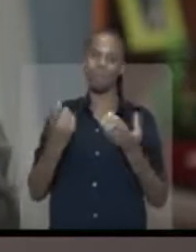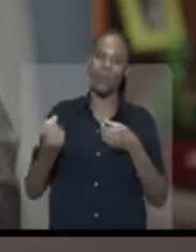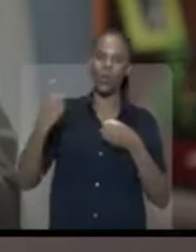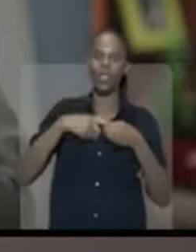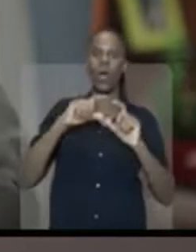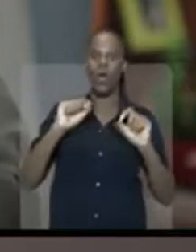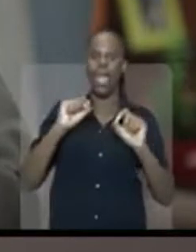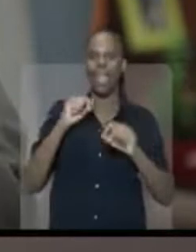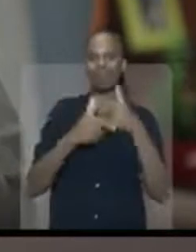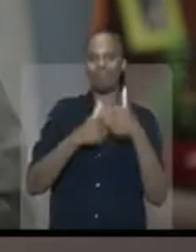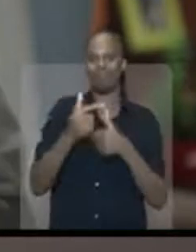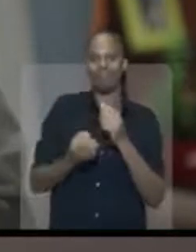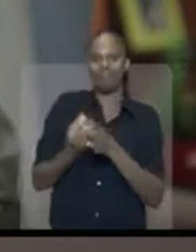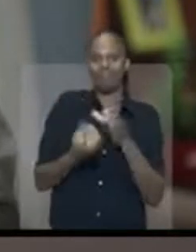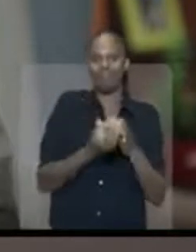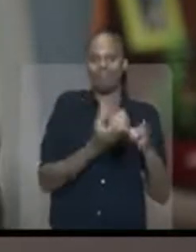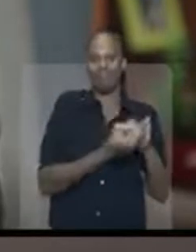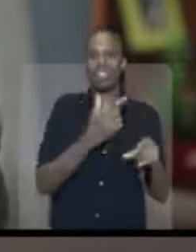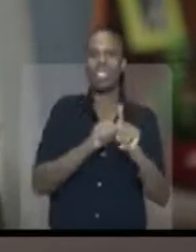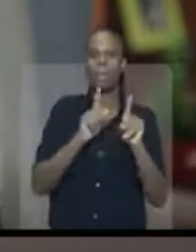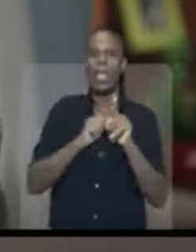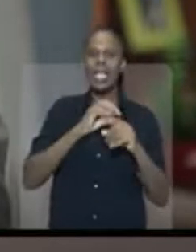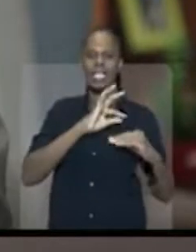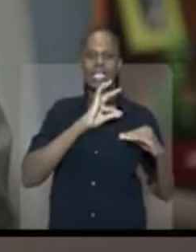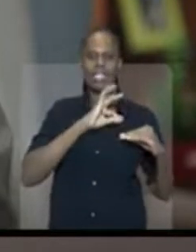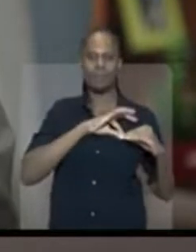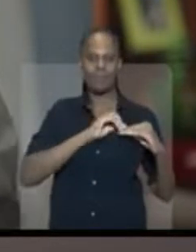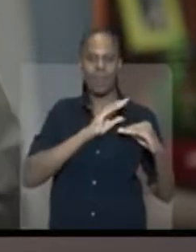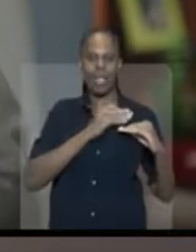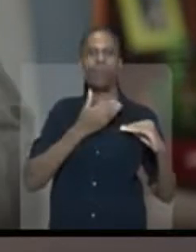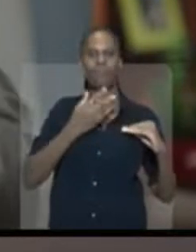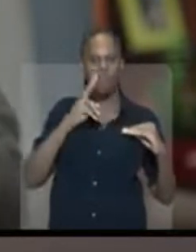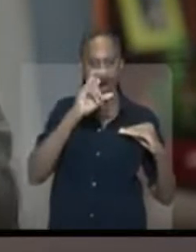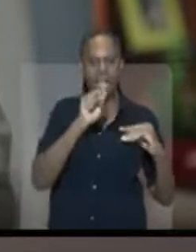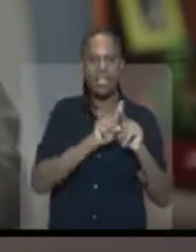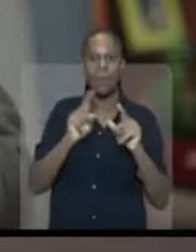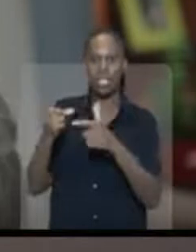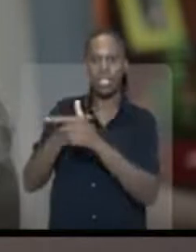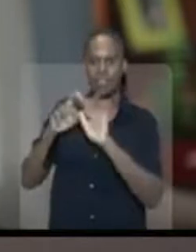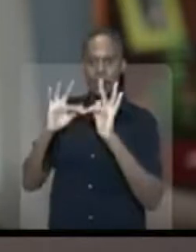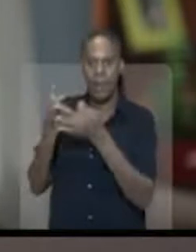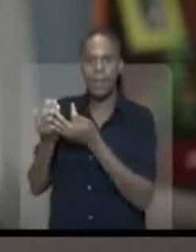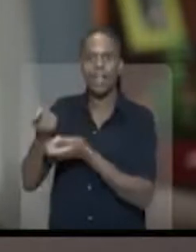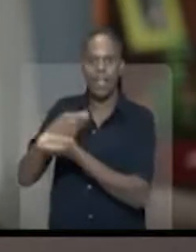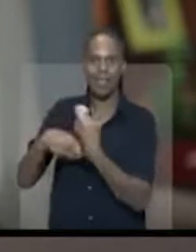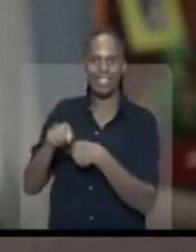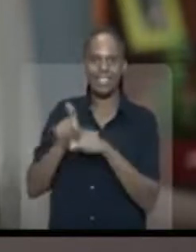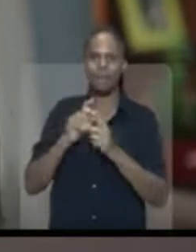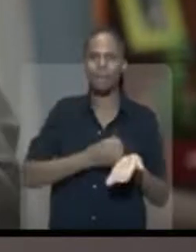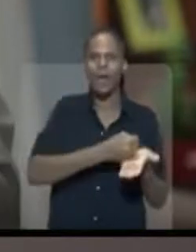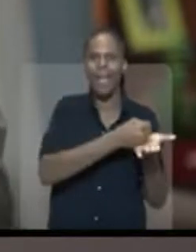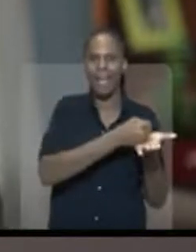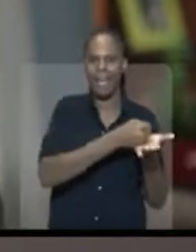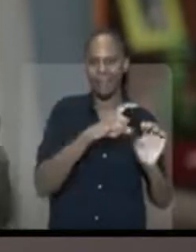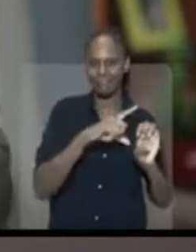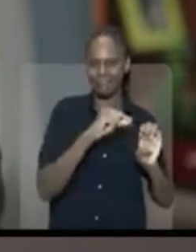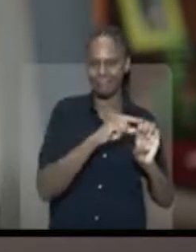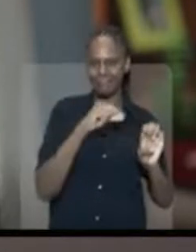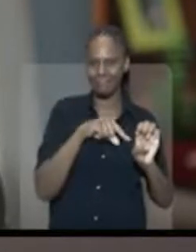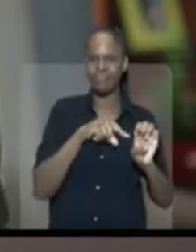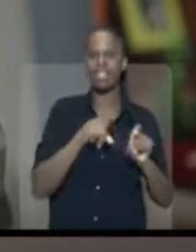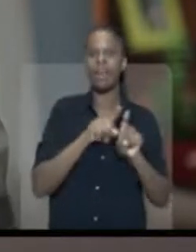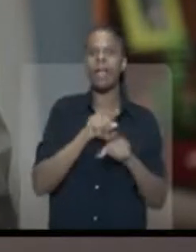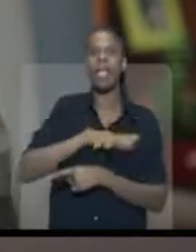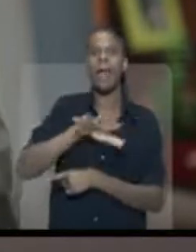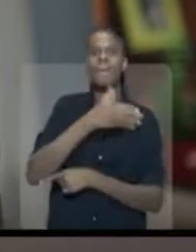você, vamos voltar a gerar empregos, fortalecer o salário mínimo e renegociar as dívidas das famílias. Vamos apoiar os